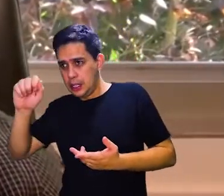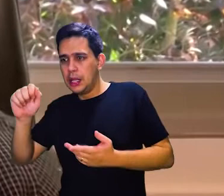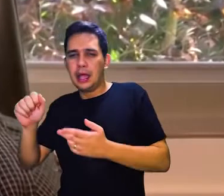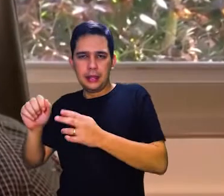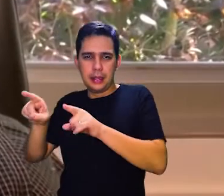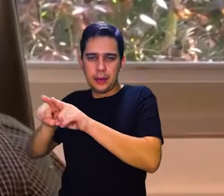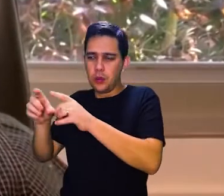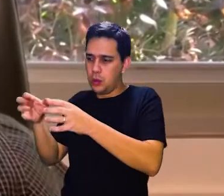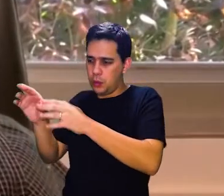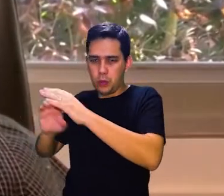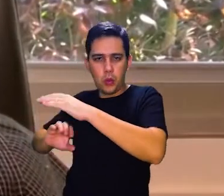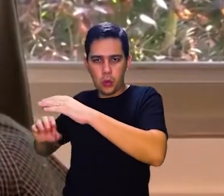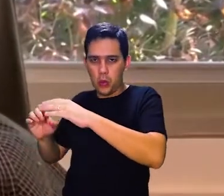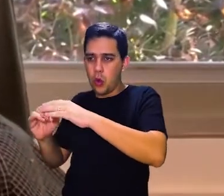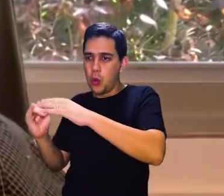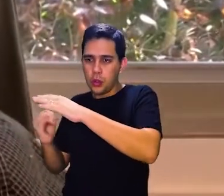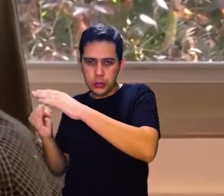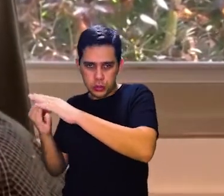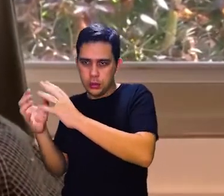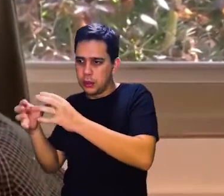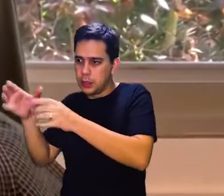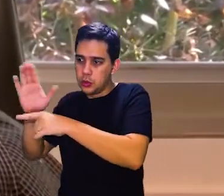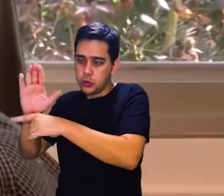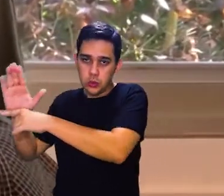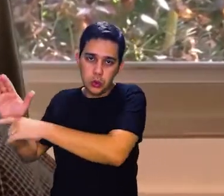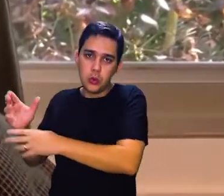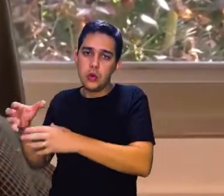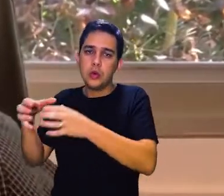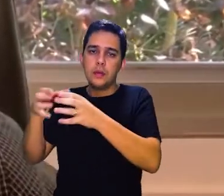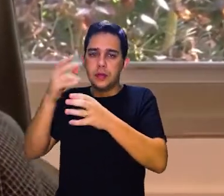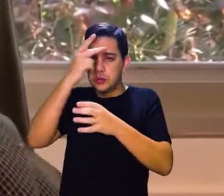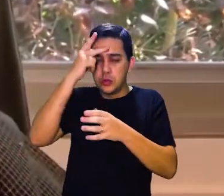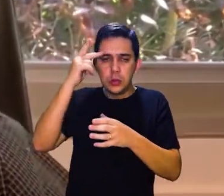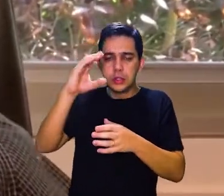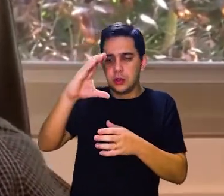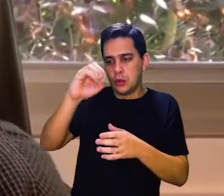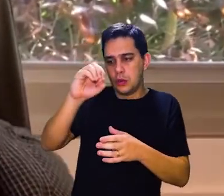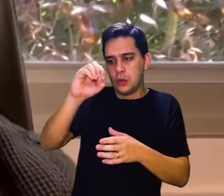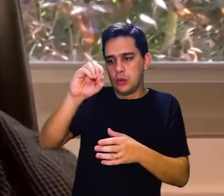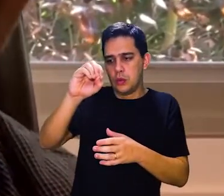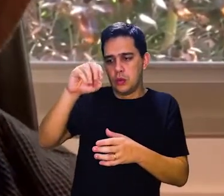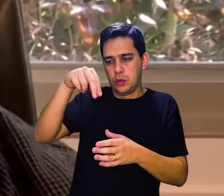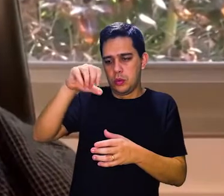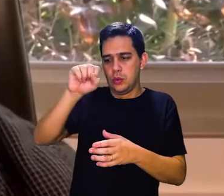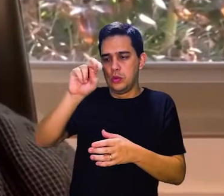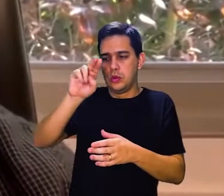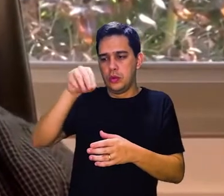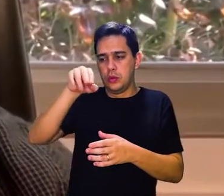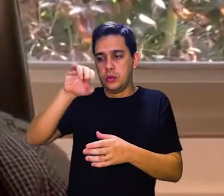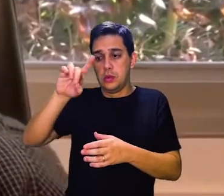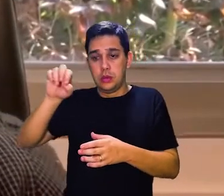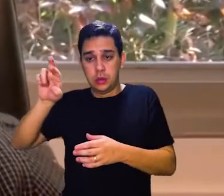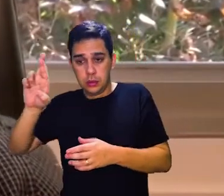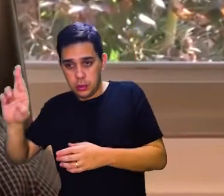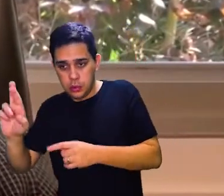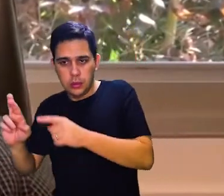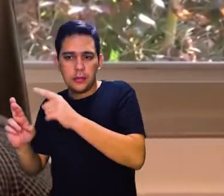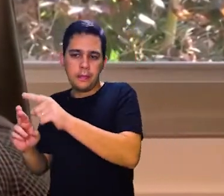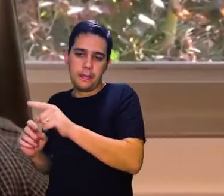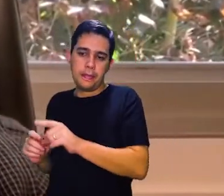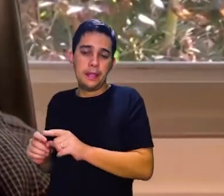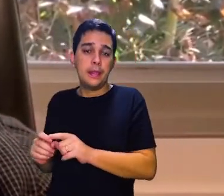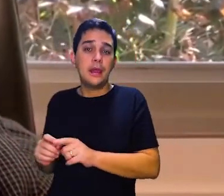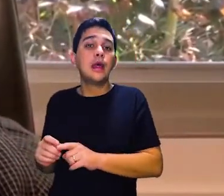pode invadir a questão da improbidade administrativa reservada às promotorias